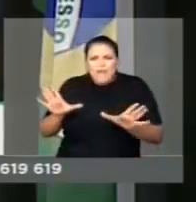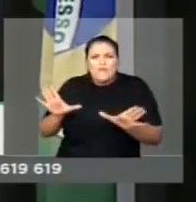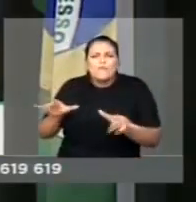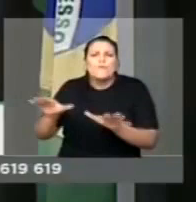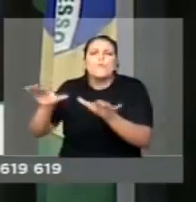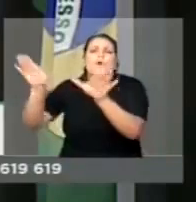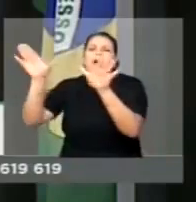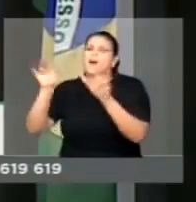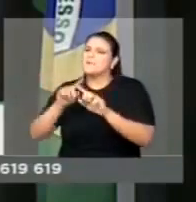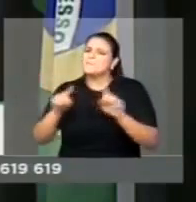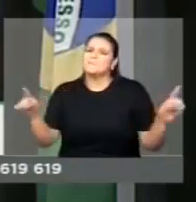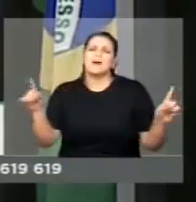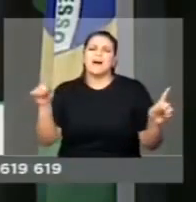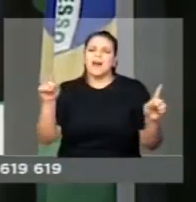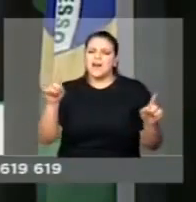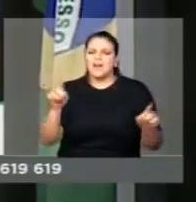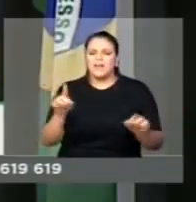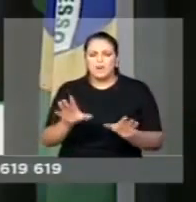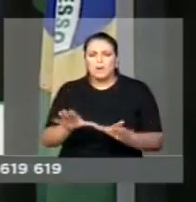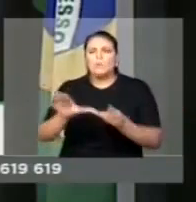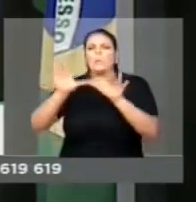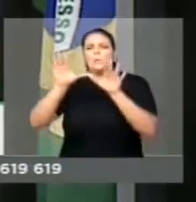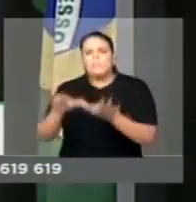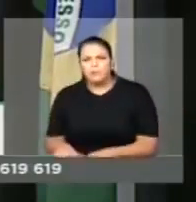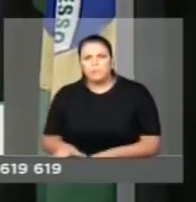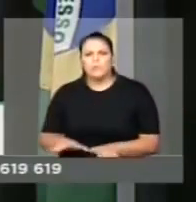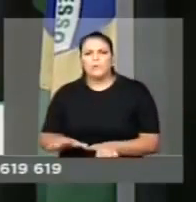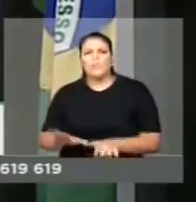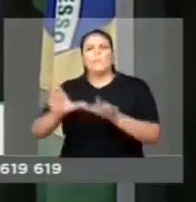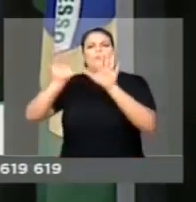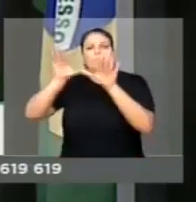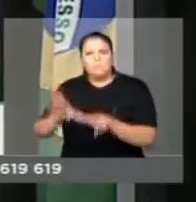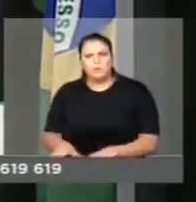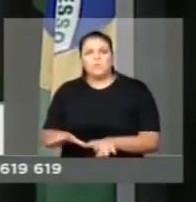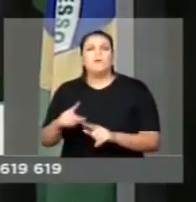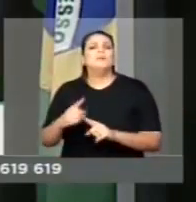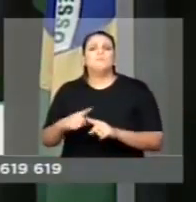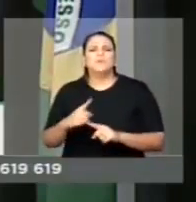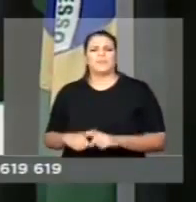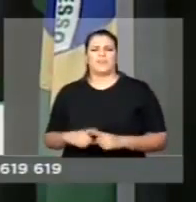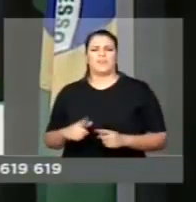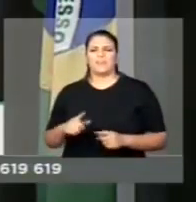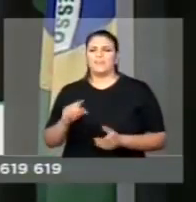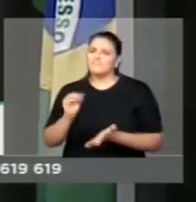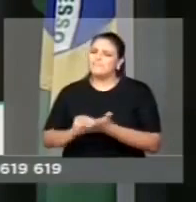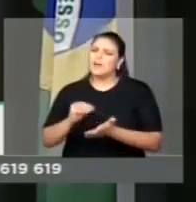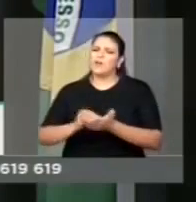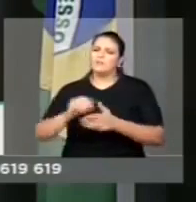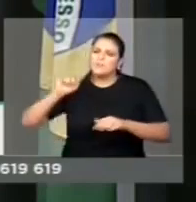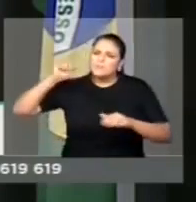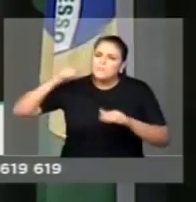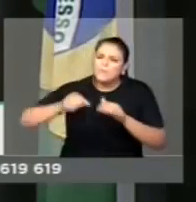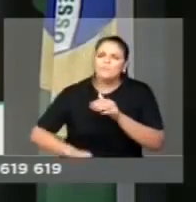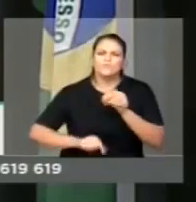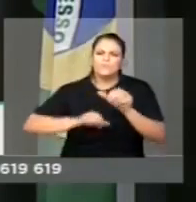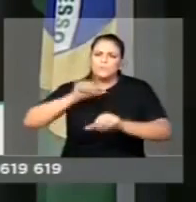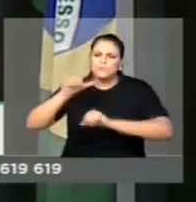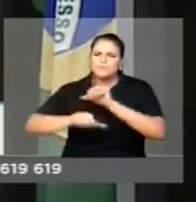assentado na iniquidade, na injustiça, na inconsistência do atual sistema